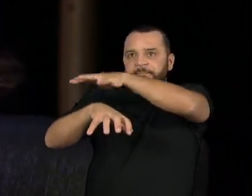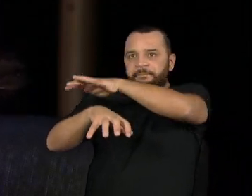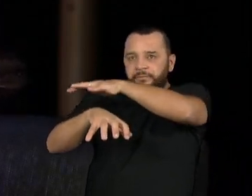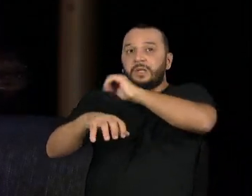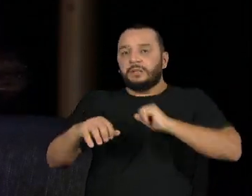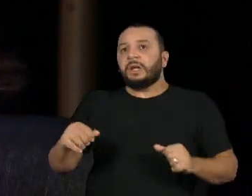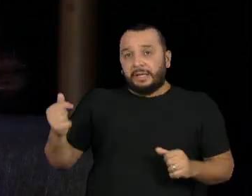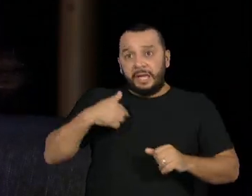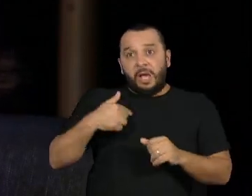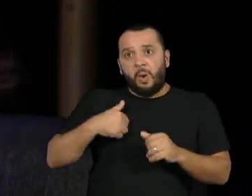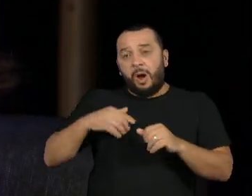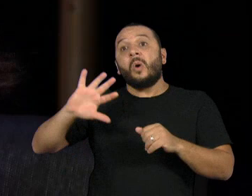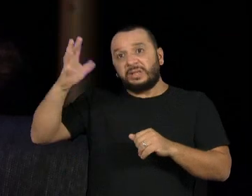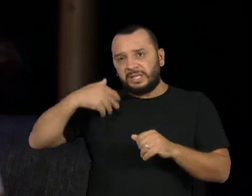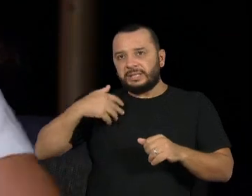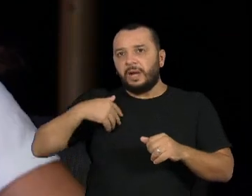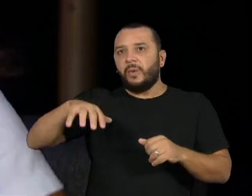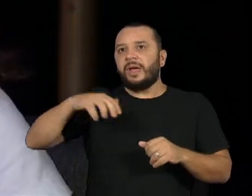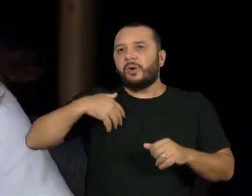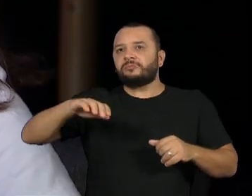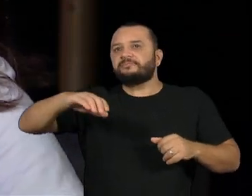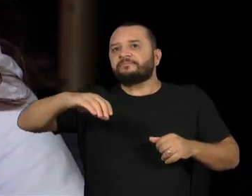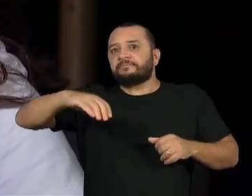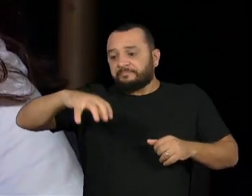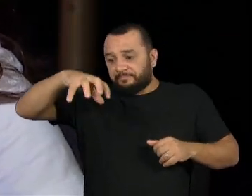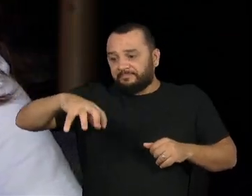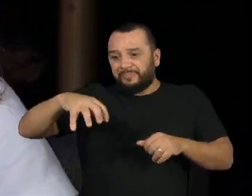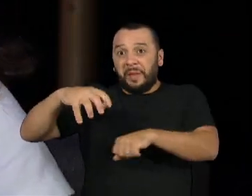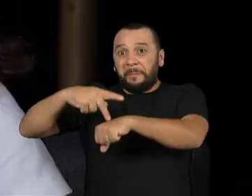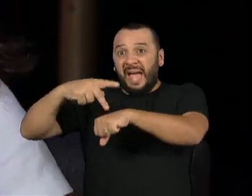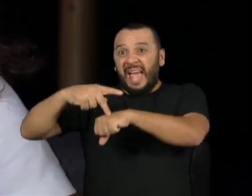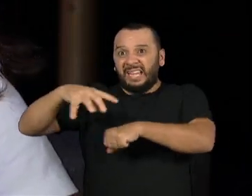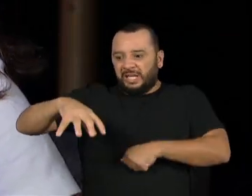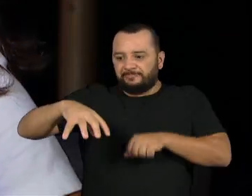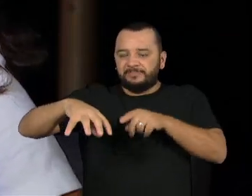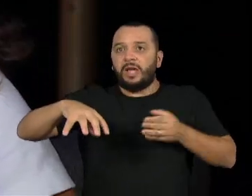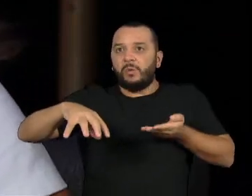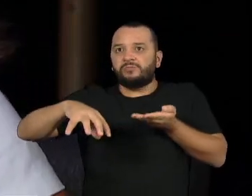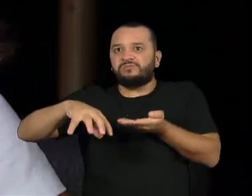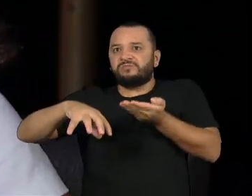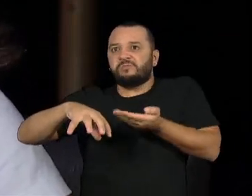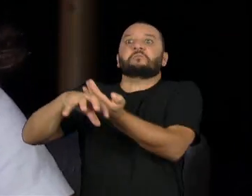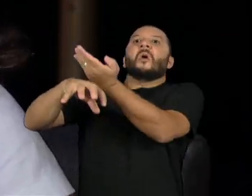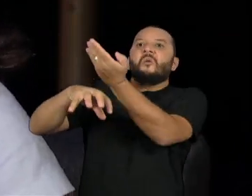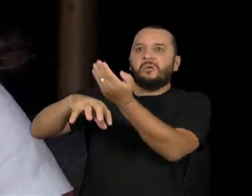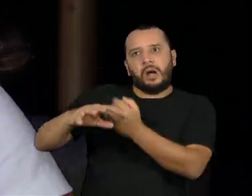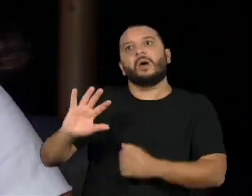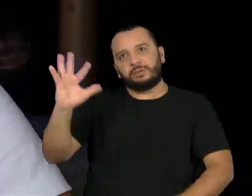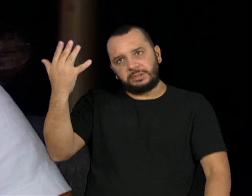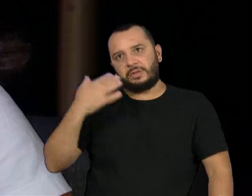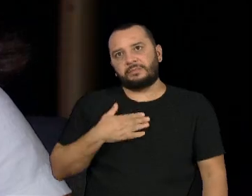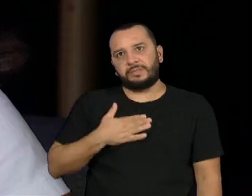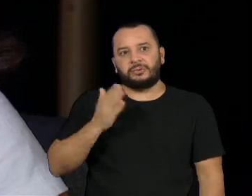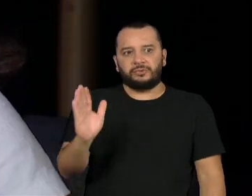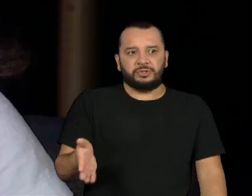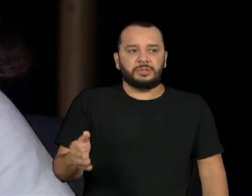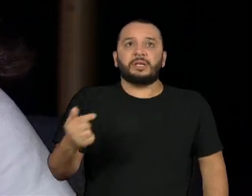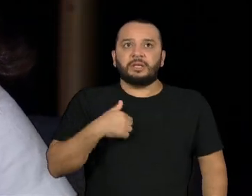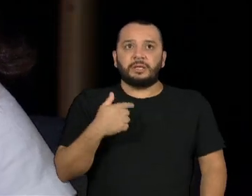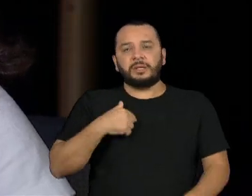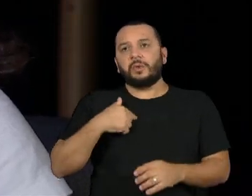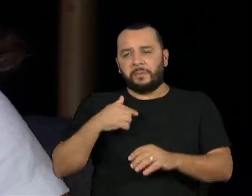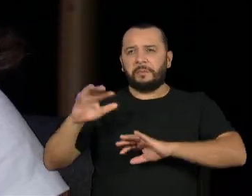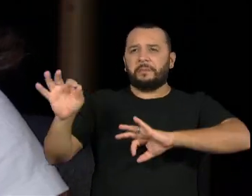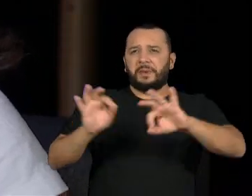pais que eu ia viajar. Eu tinha tomado essa coragem depois de um mês preparando o barco, com muito